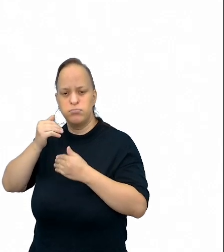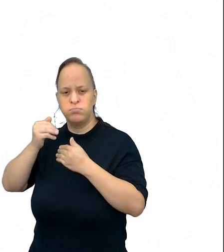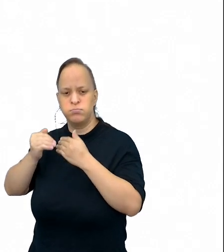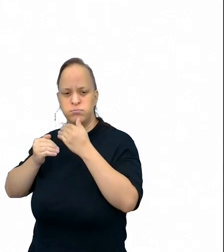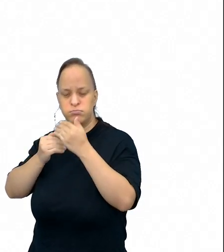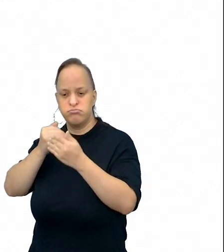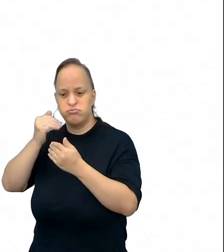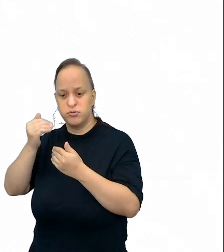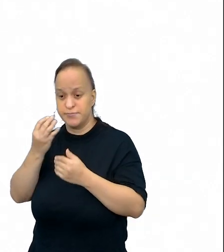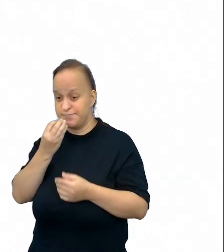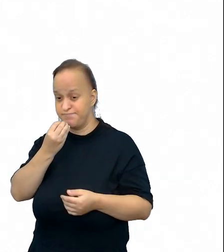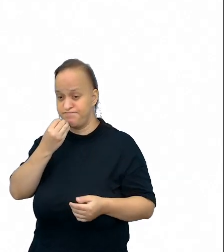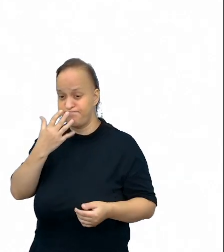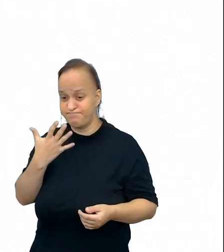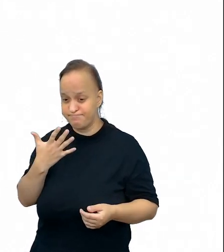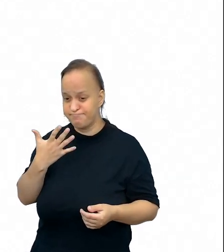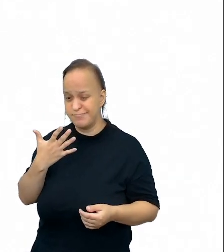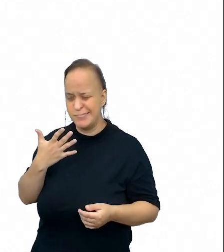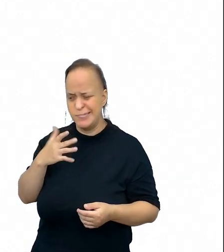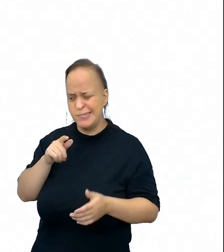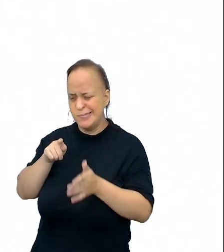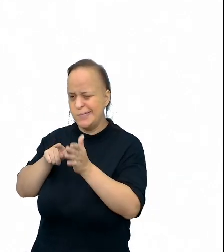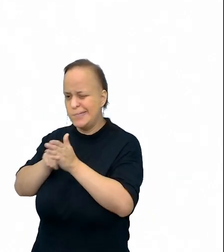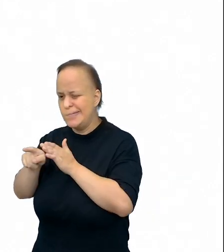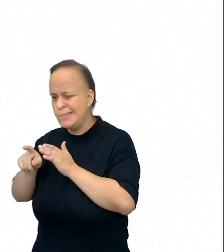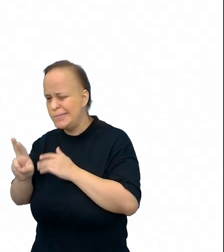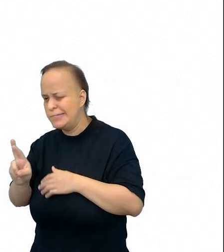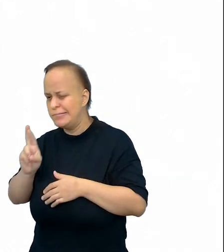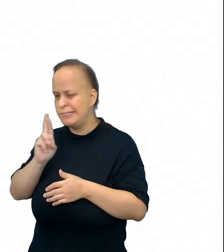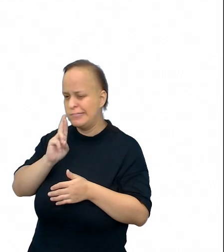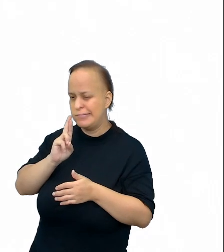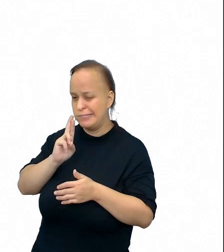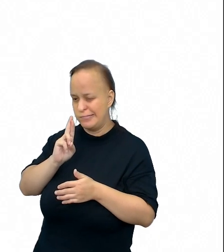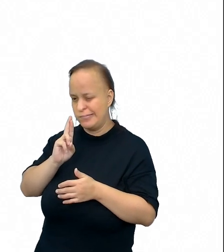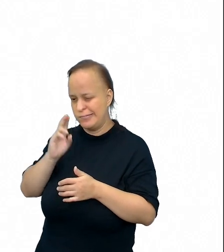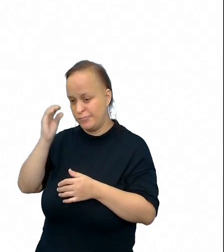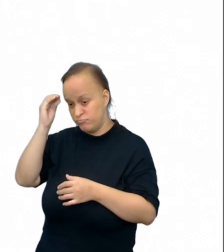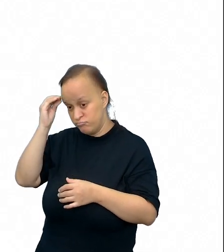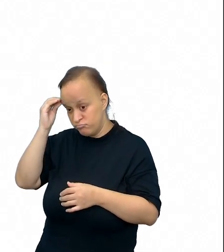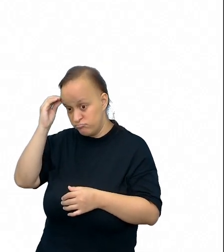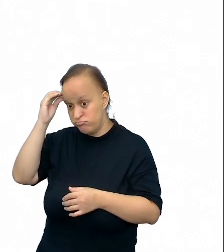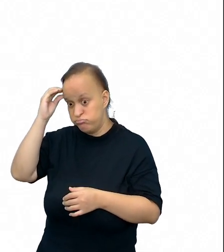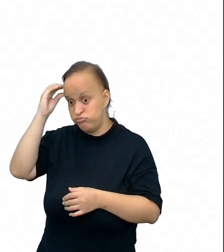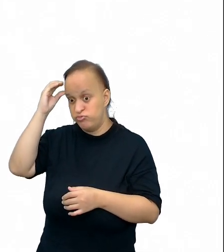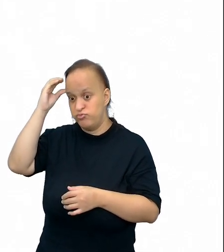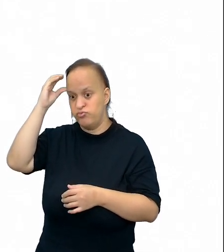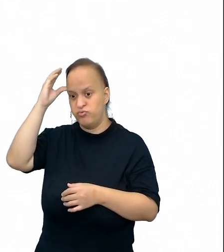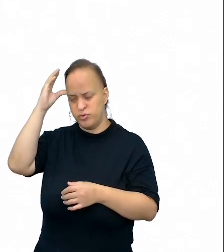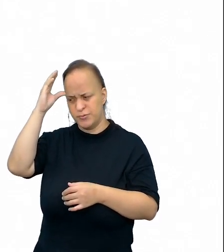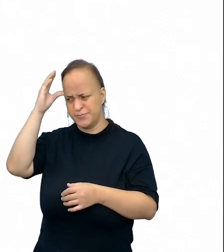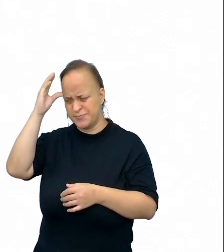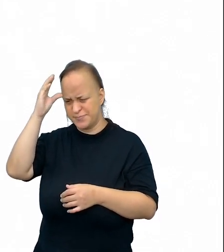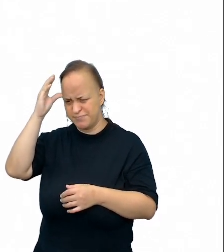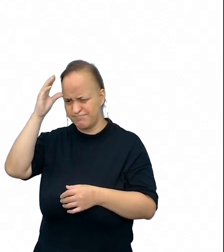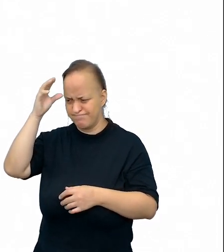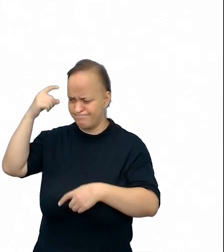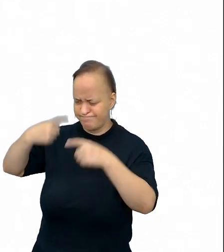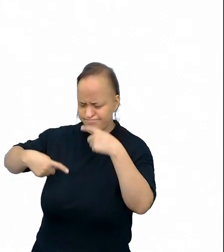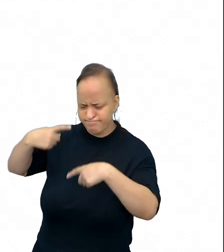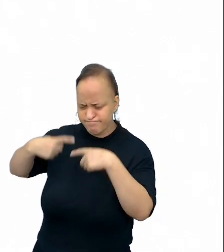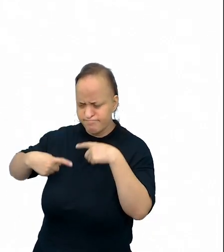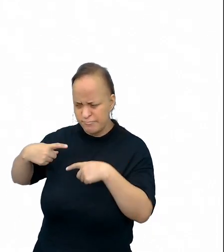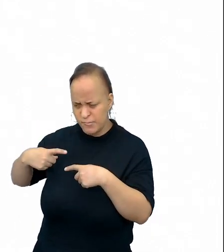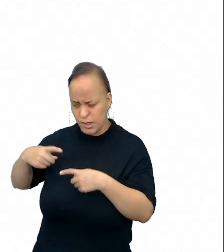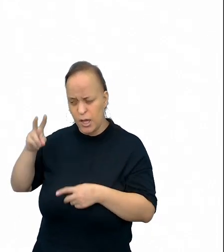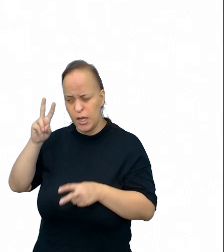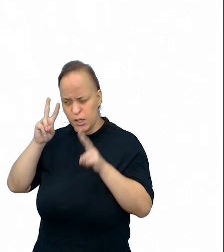sempre fazer alguns questionamentos para levantamento prévio, né, dos conhecimentos, se eles já assistiram a algum debate,